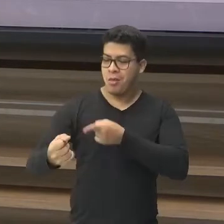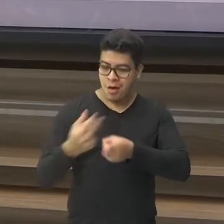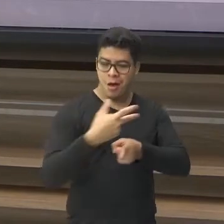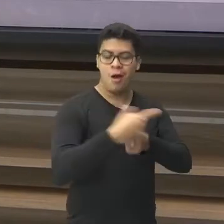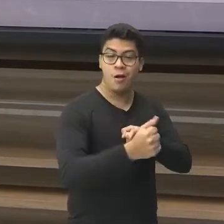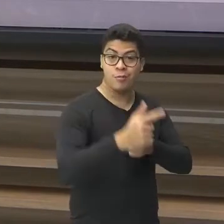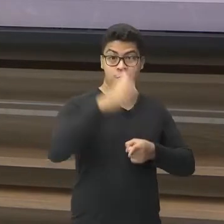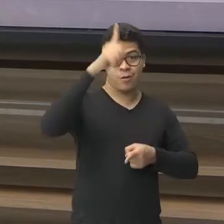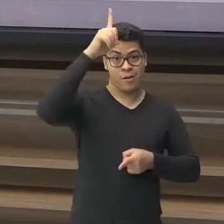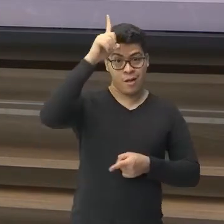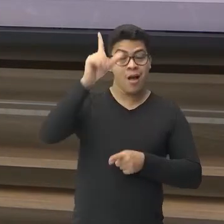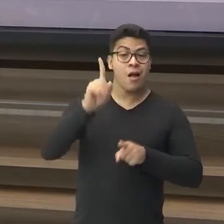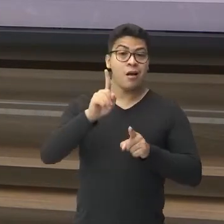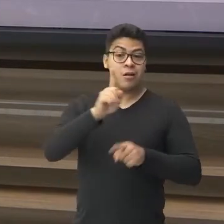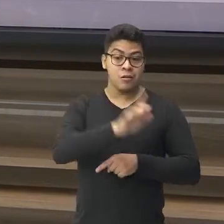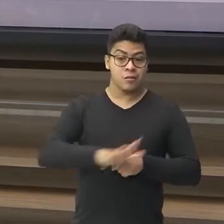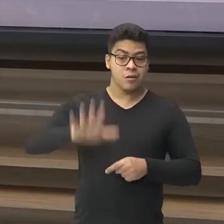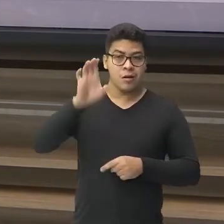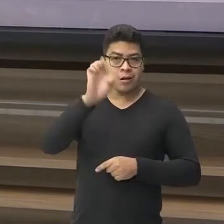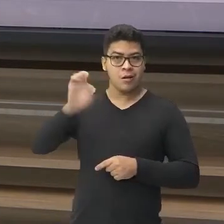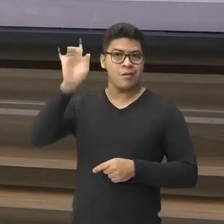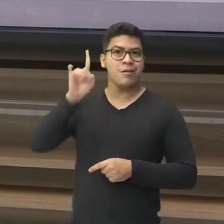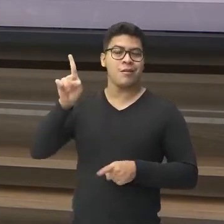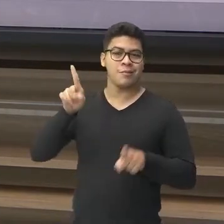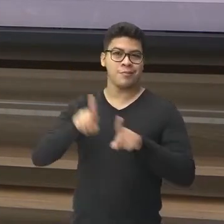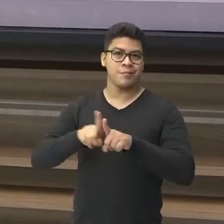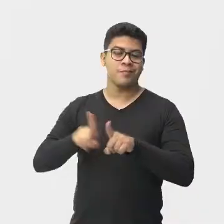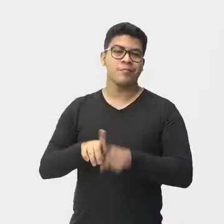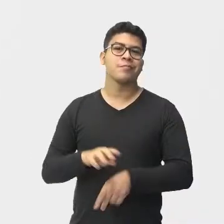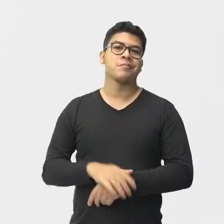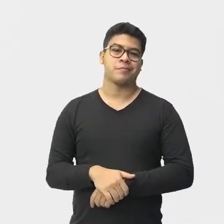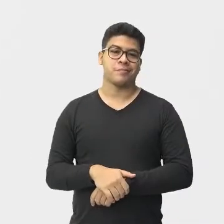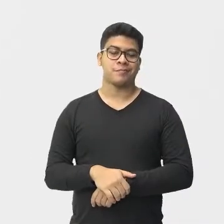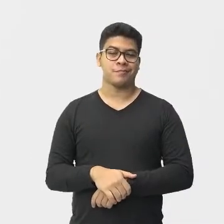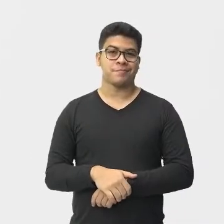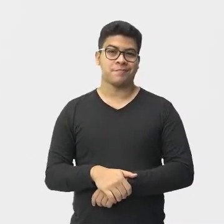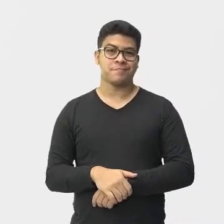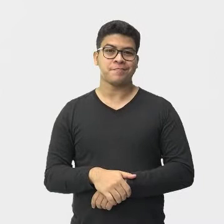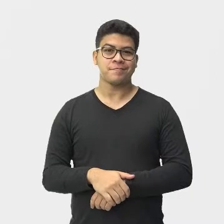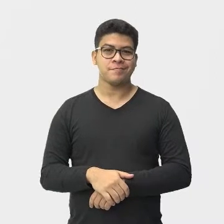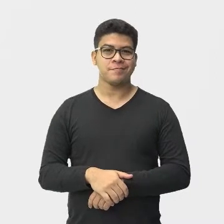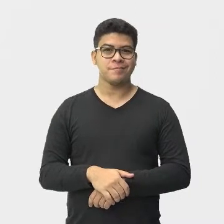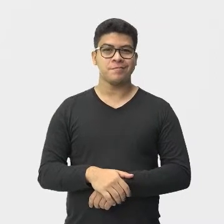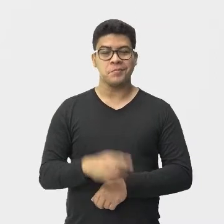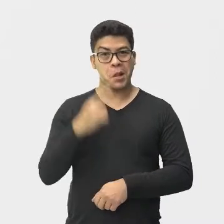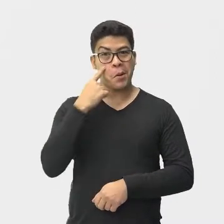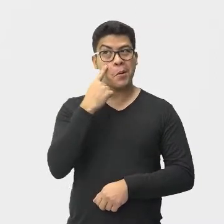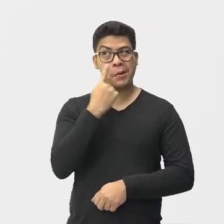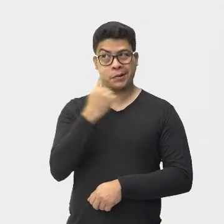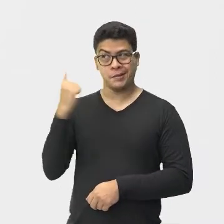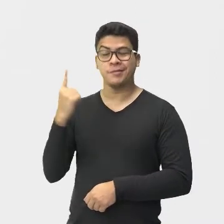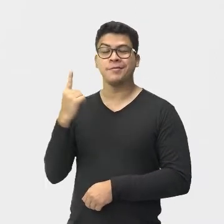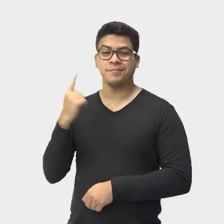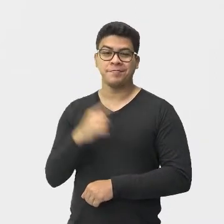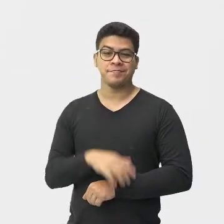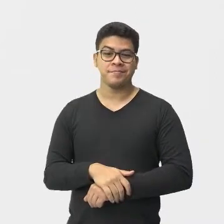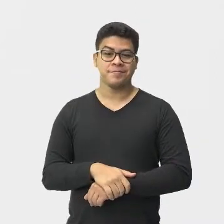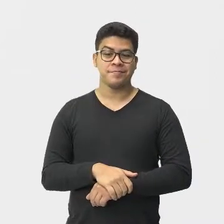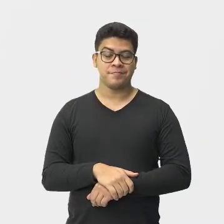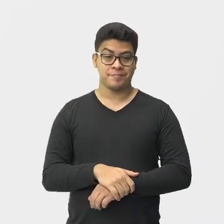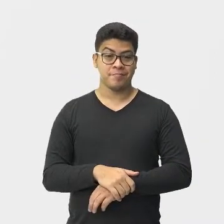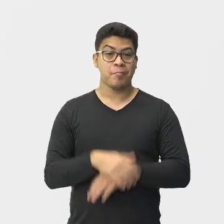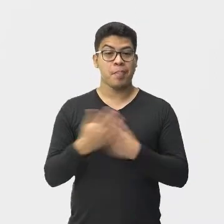da Alemanha dentro da Europa. Certinho? Vamos ver então aqui a continuação do nosso dia D, né?